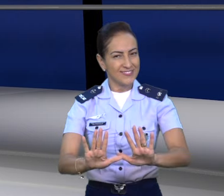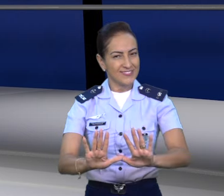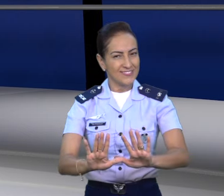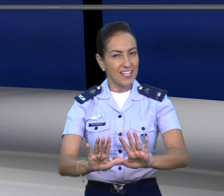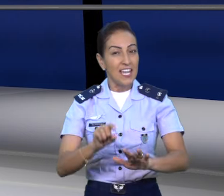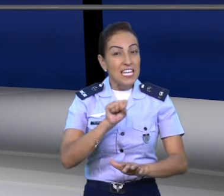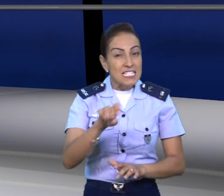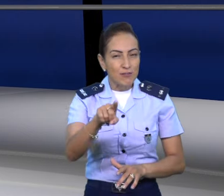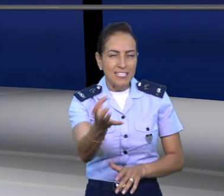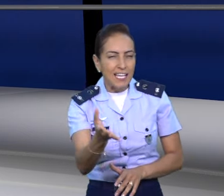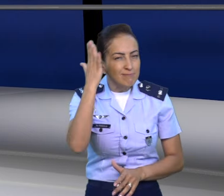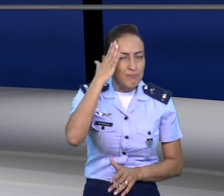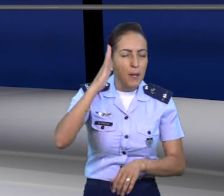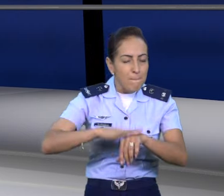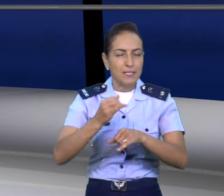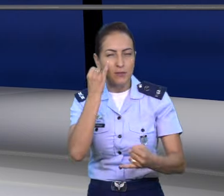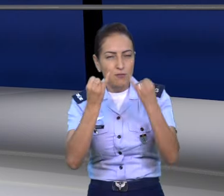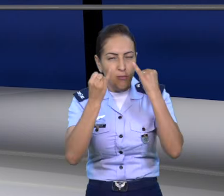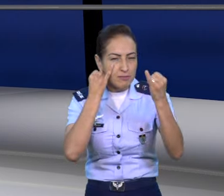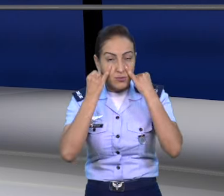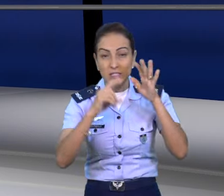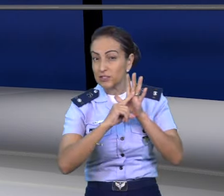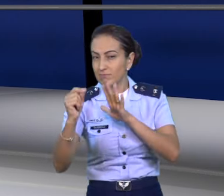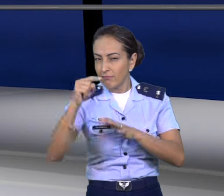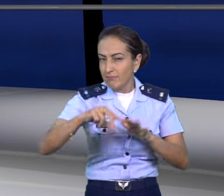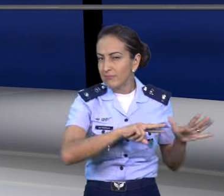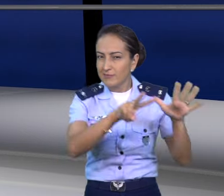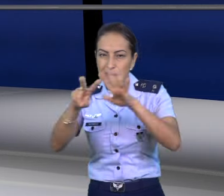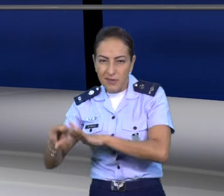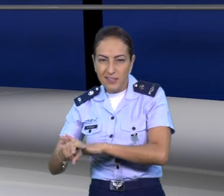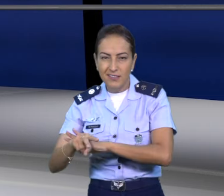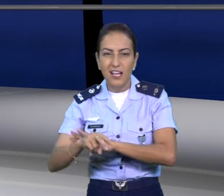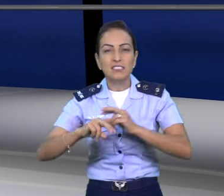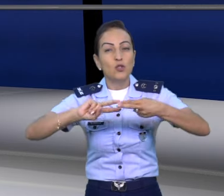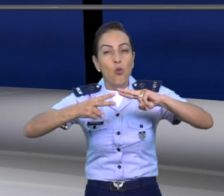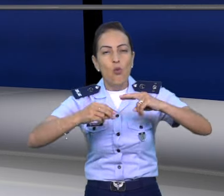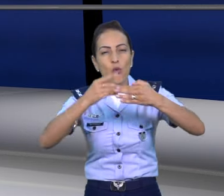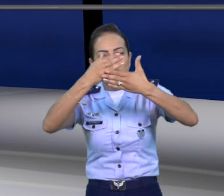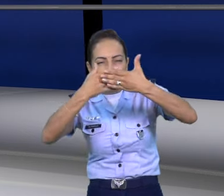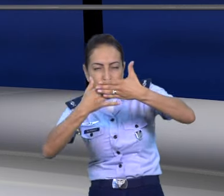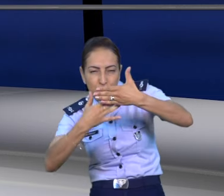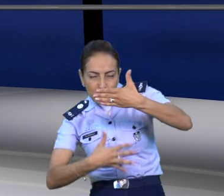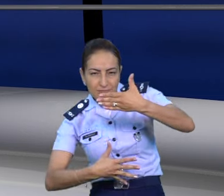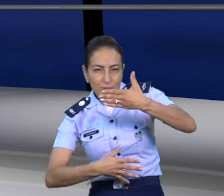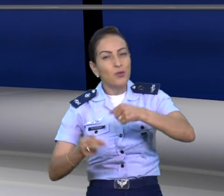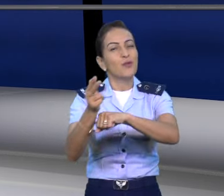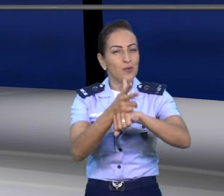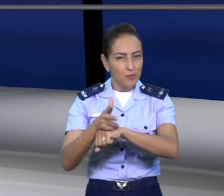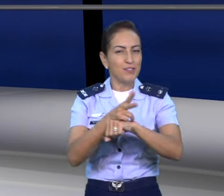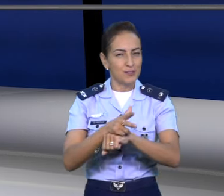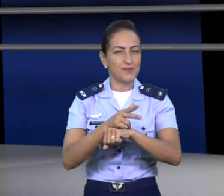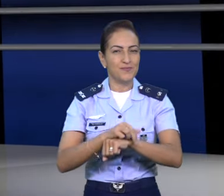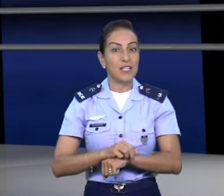Destaque fica por aqui. Se você quiser saber mais sobre as notícias que foram destaques esta semana, acesse os links que estão na descrição